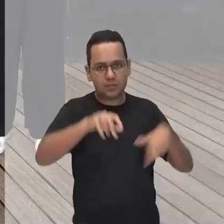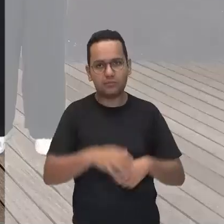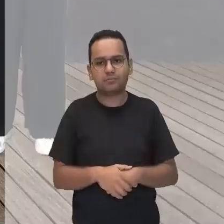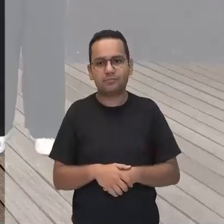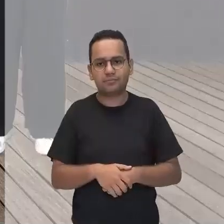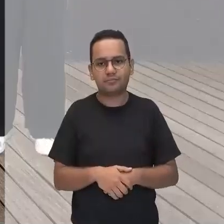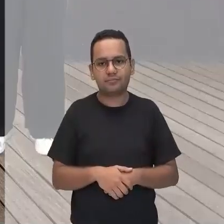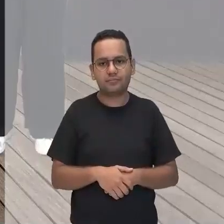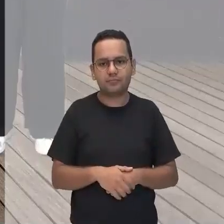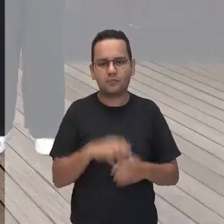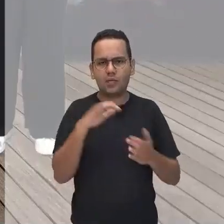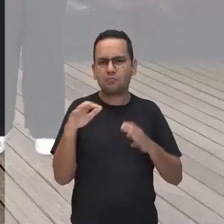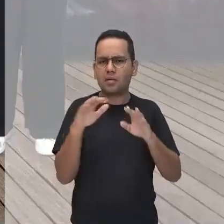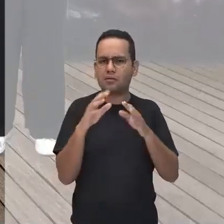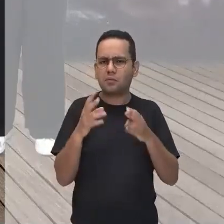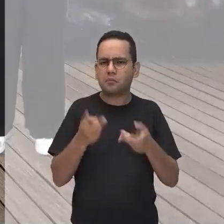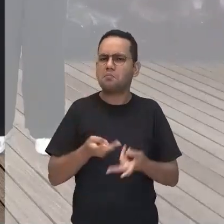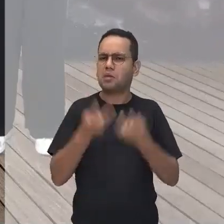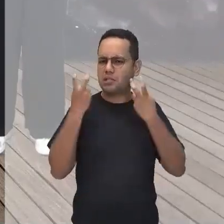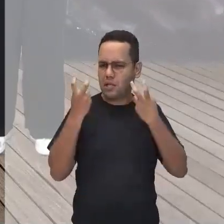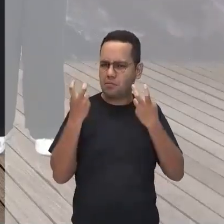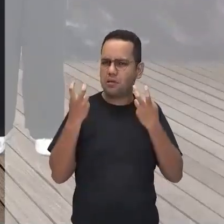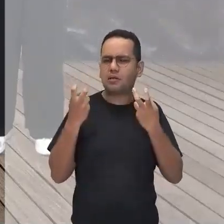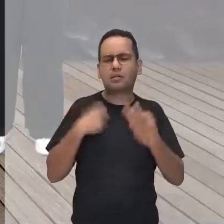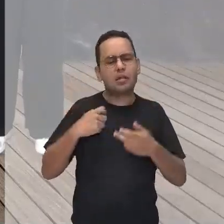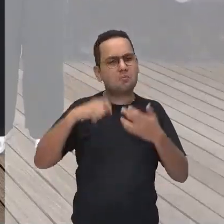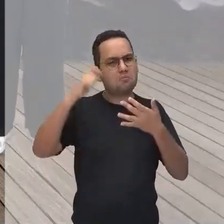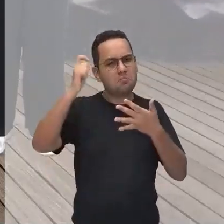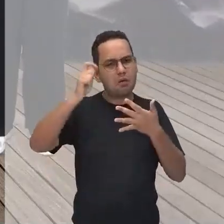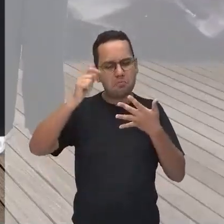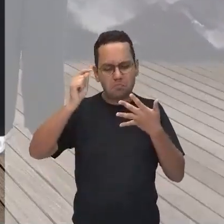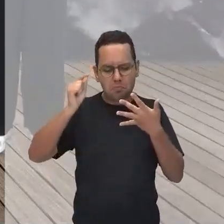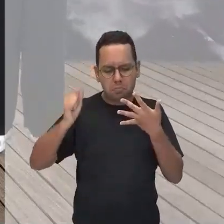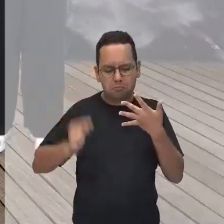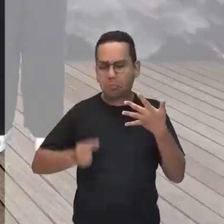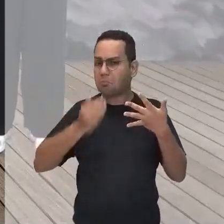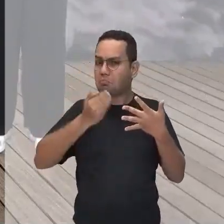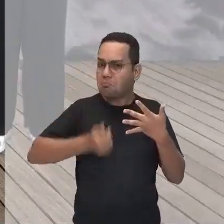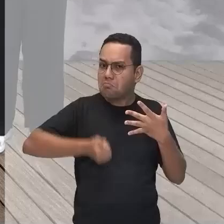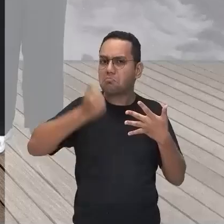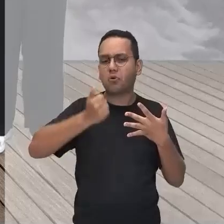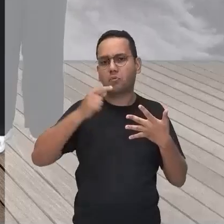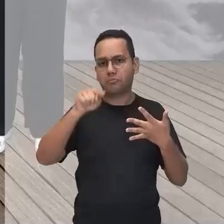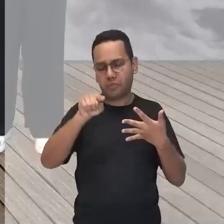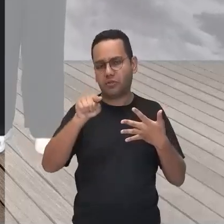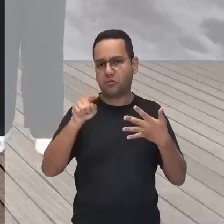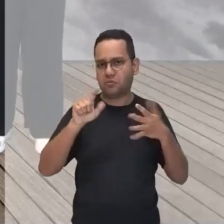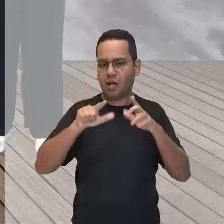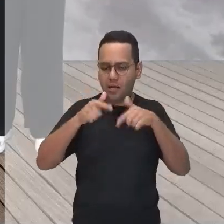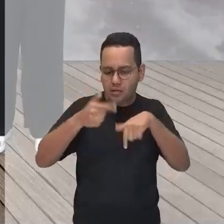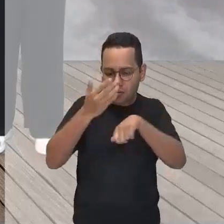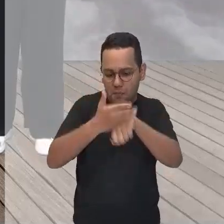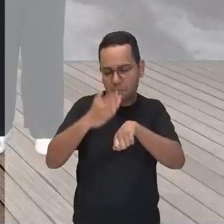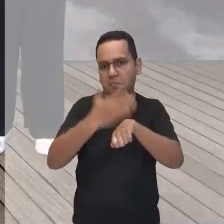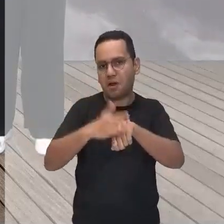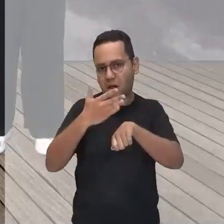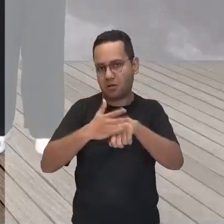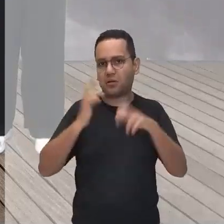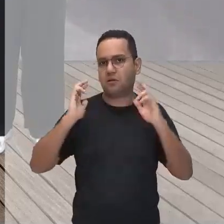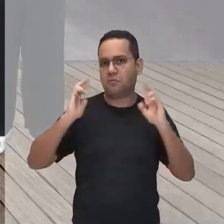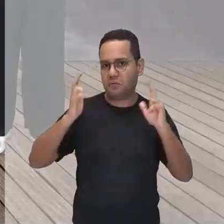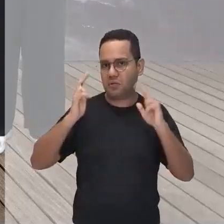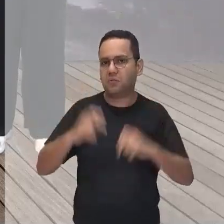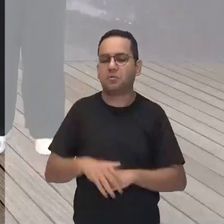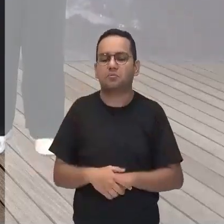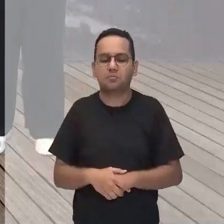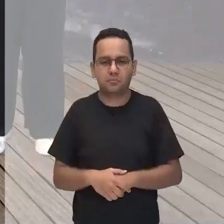a gama, né, de possibilidades, de benefícios que essas práticas corporais de aventura podem trazer aos seus